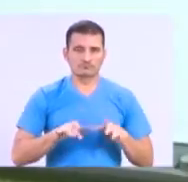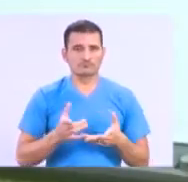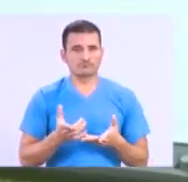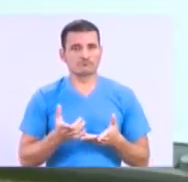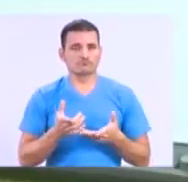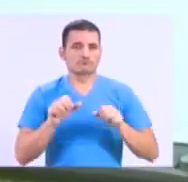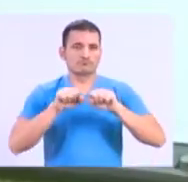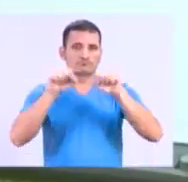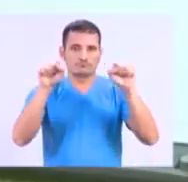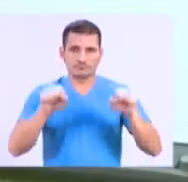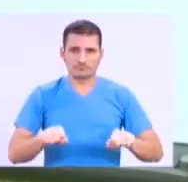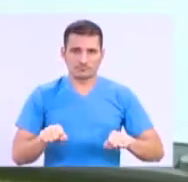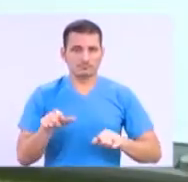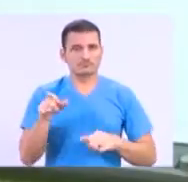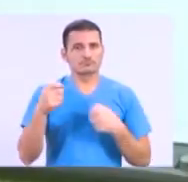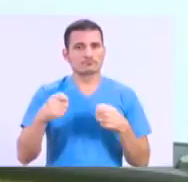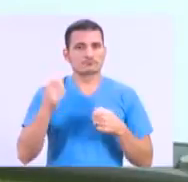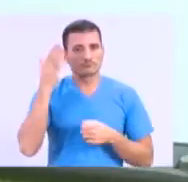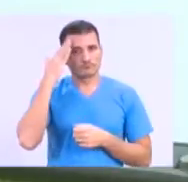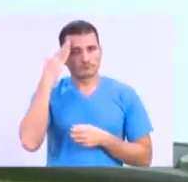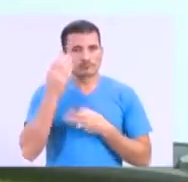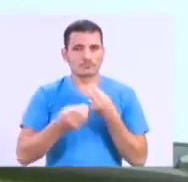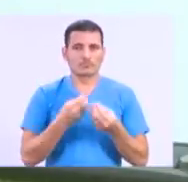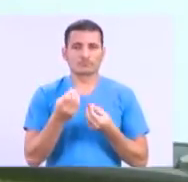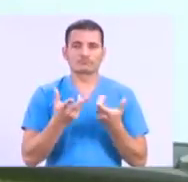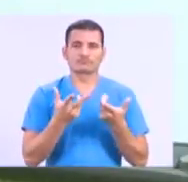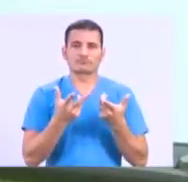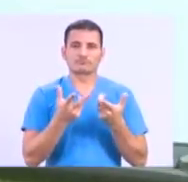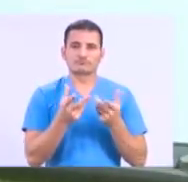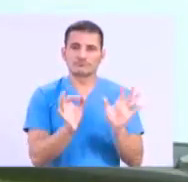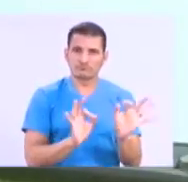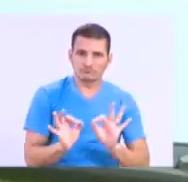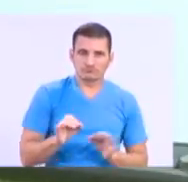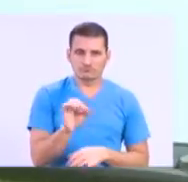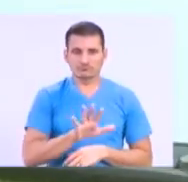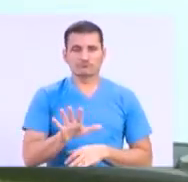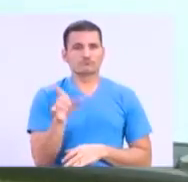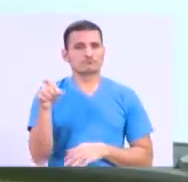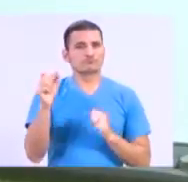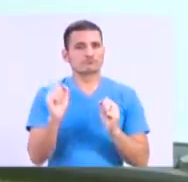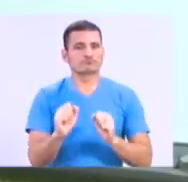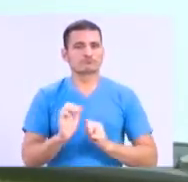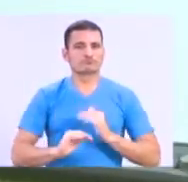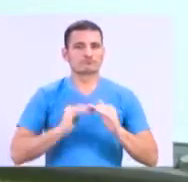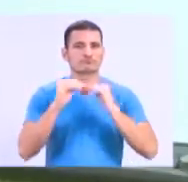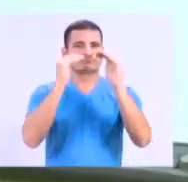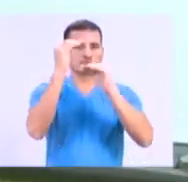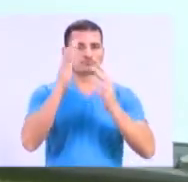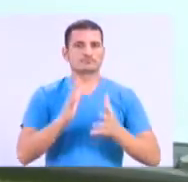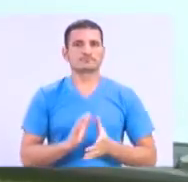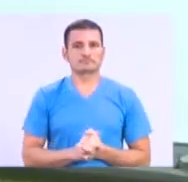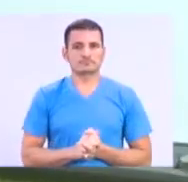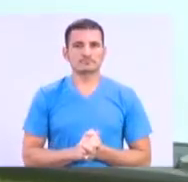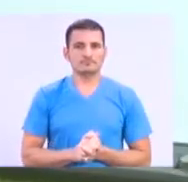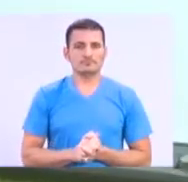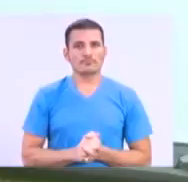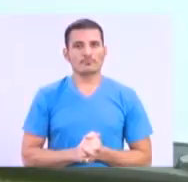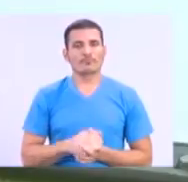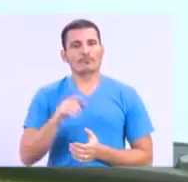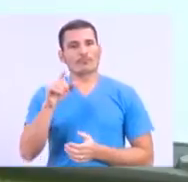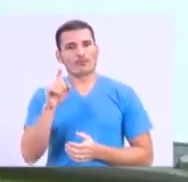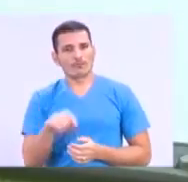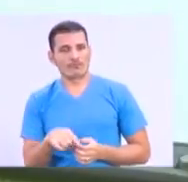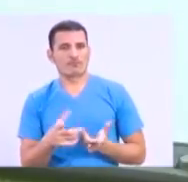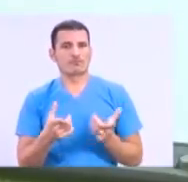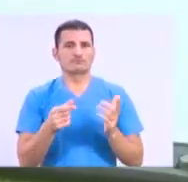de um sistema, inicialmente ele tem que saber como se configura um ambiente propício para que ele possa desenvolver. Não estamos falando unicamente de